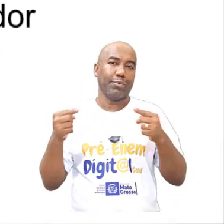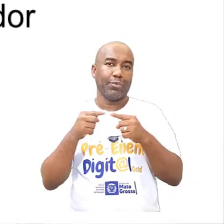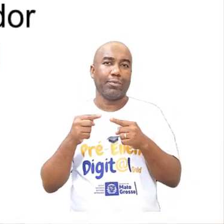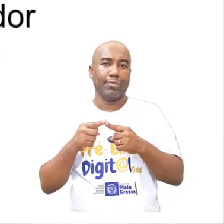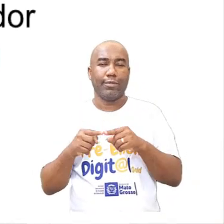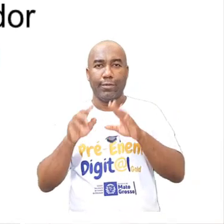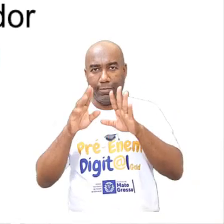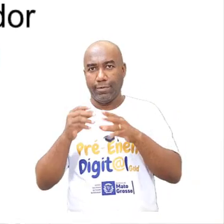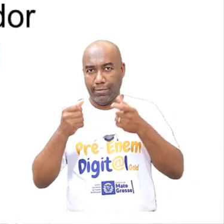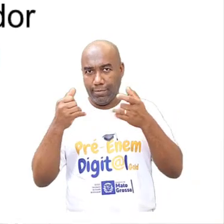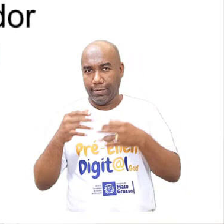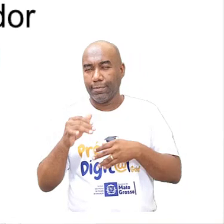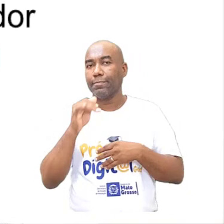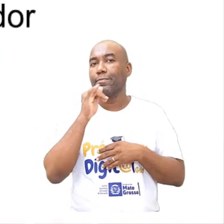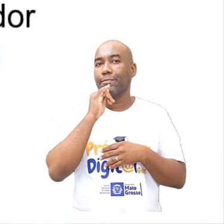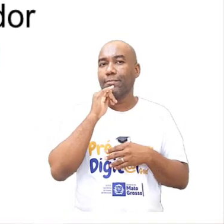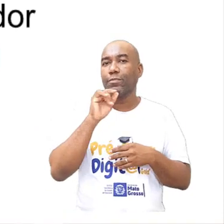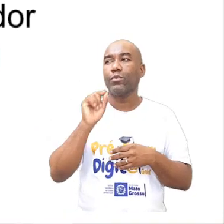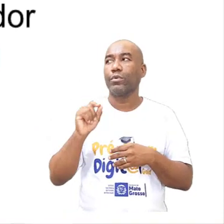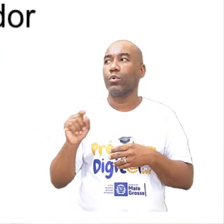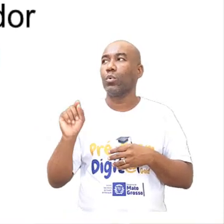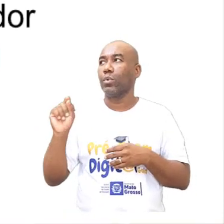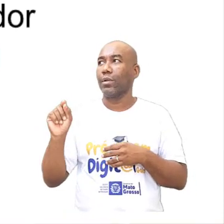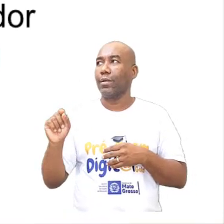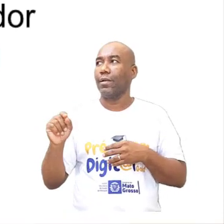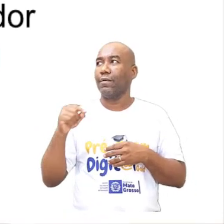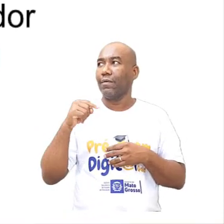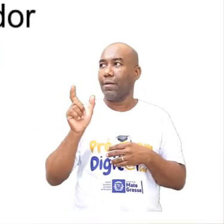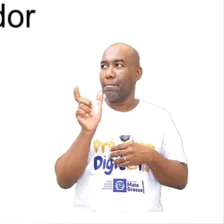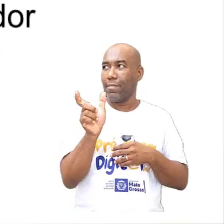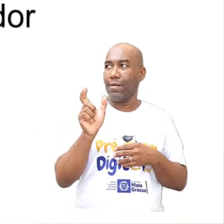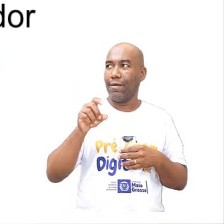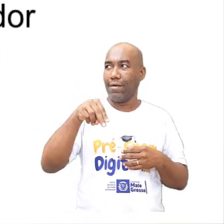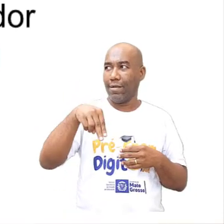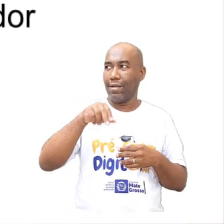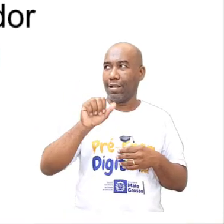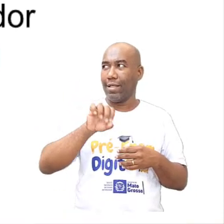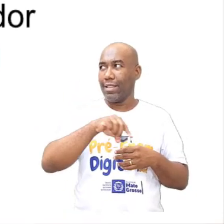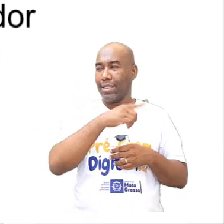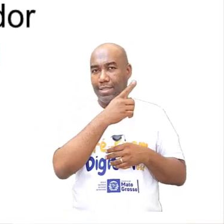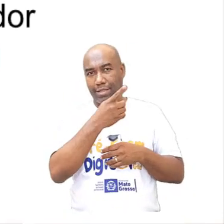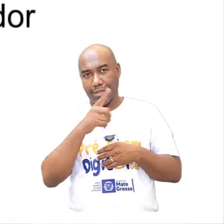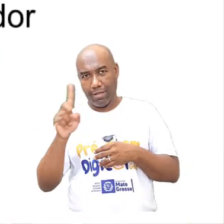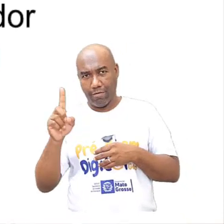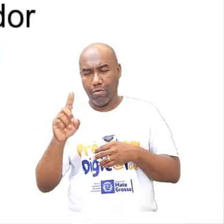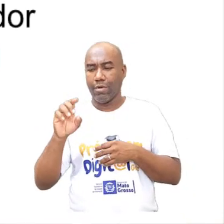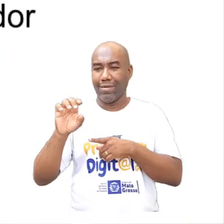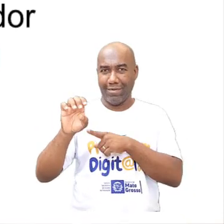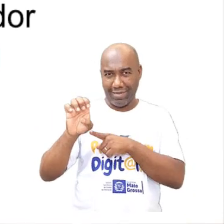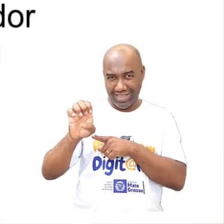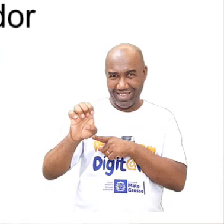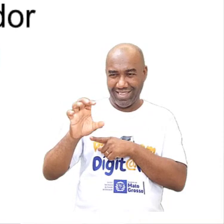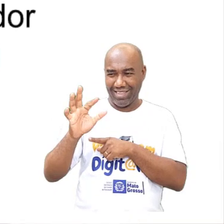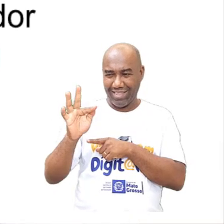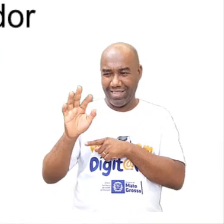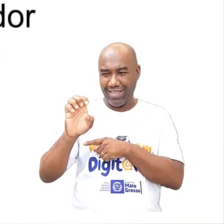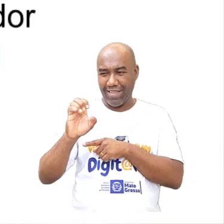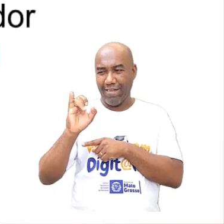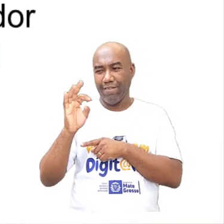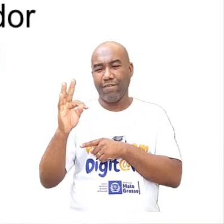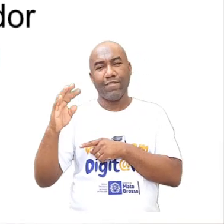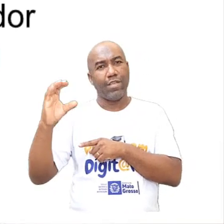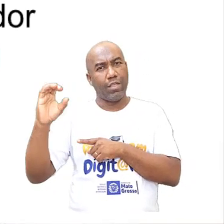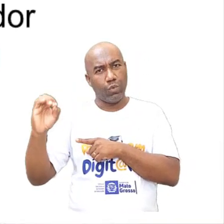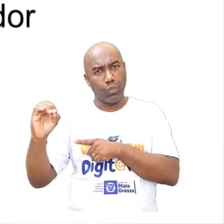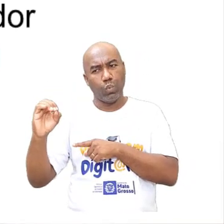alcançados? Entenda uma coisa, eu deixei bem grande um não ali. O efeito não é o encerramento do texto, certo?